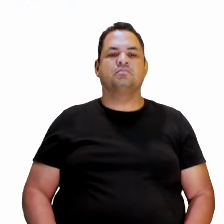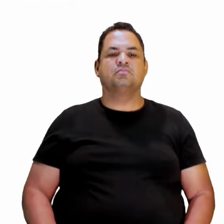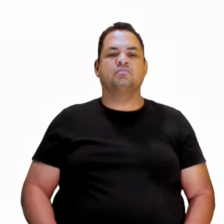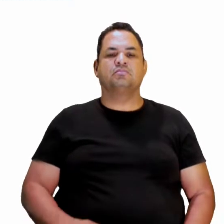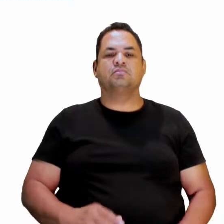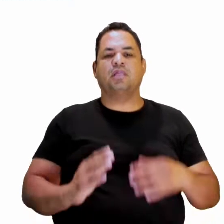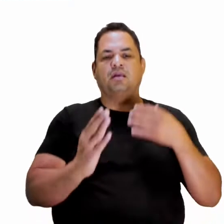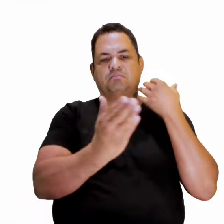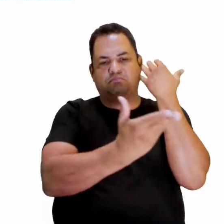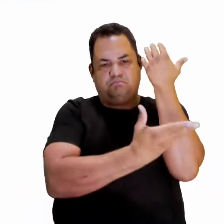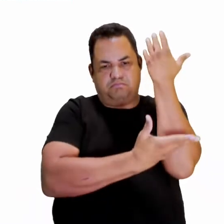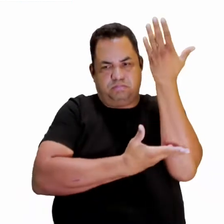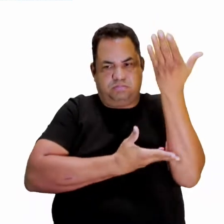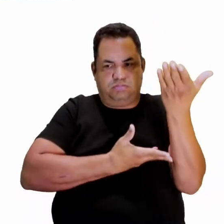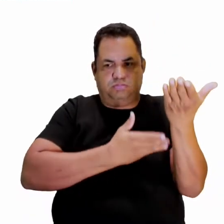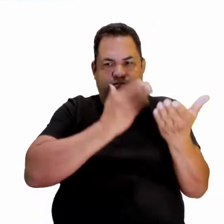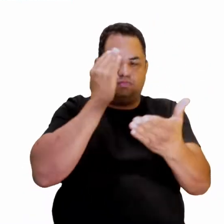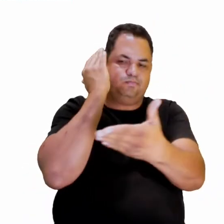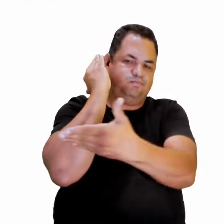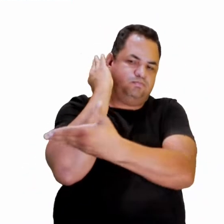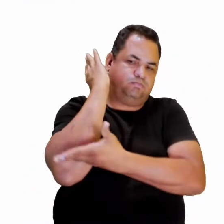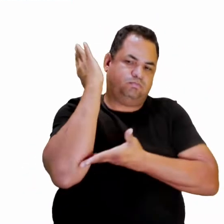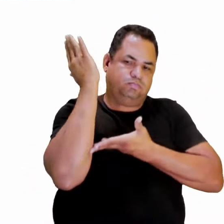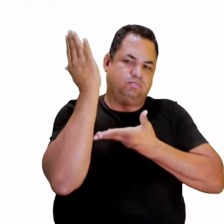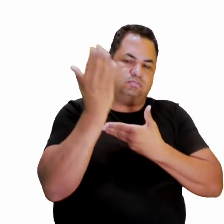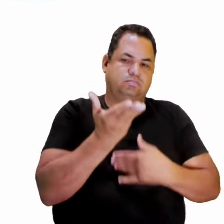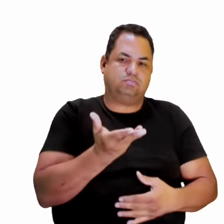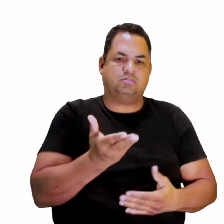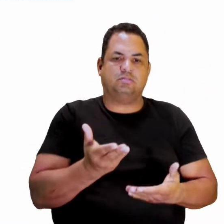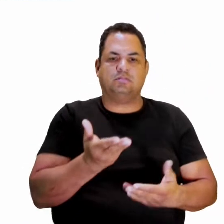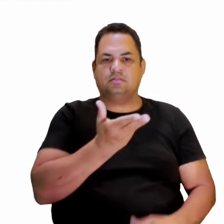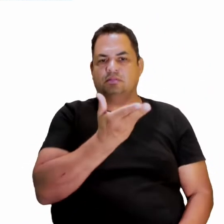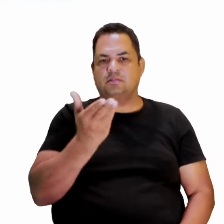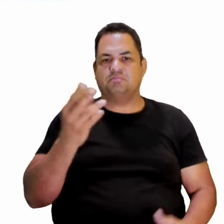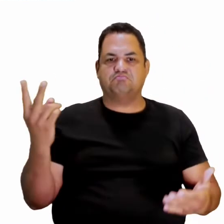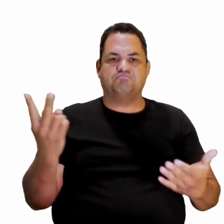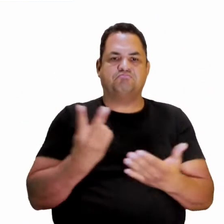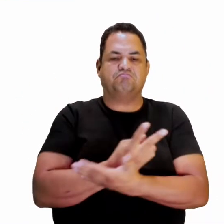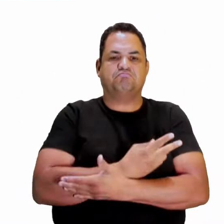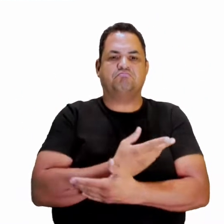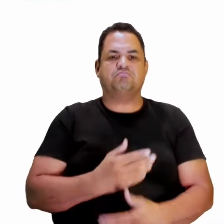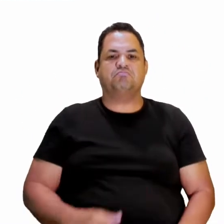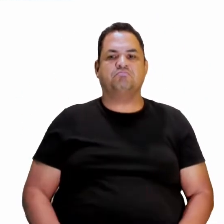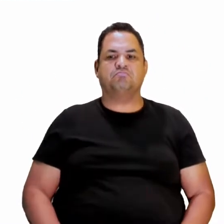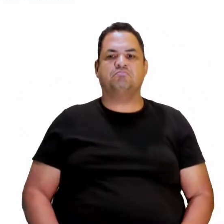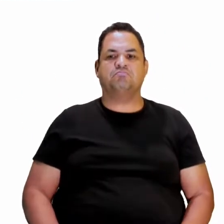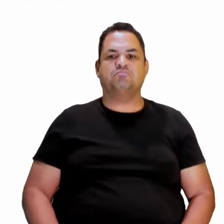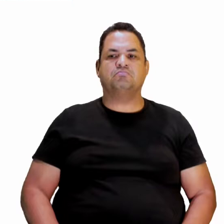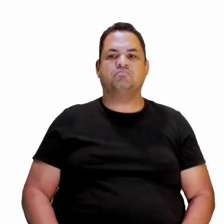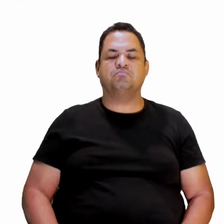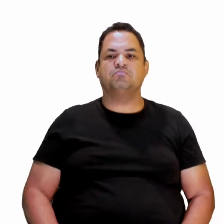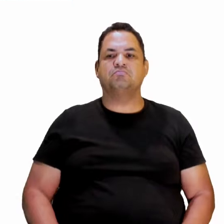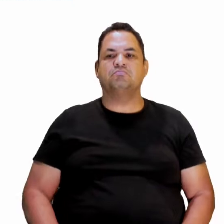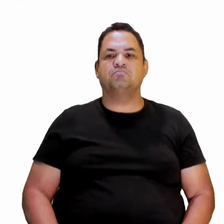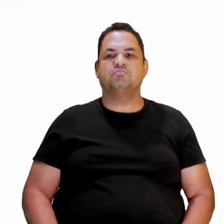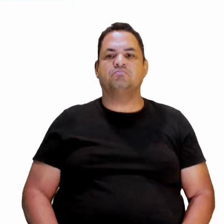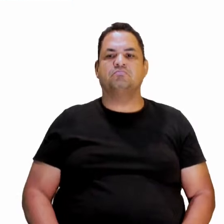do desmatamento. Deforestation. Temos o próximo